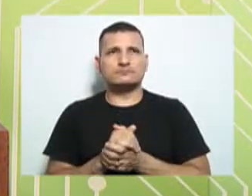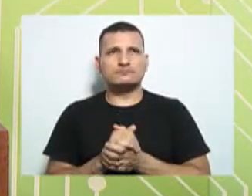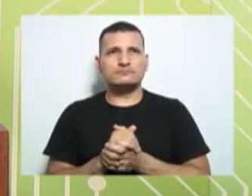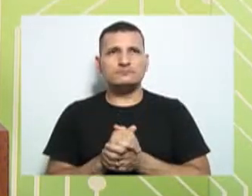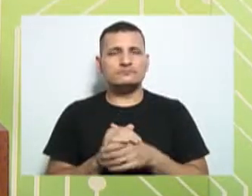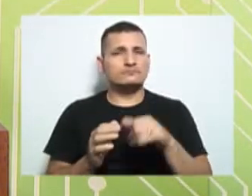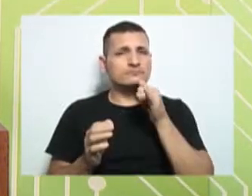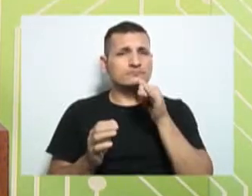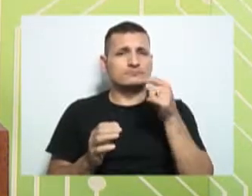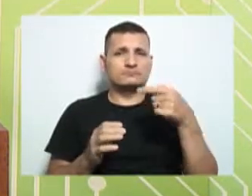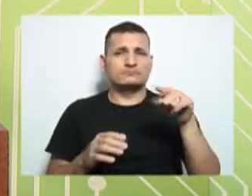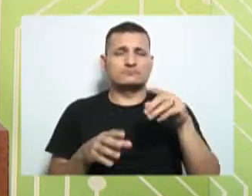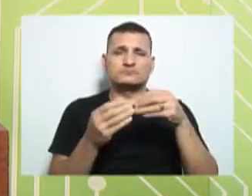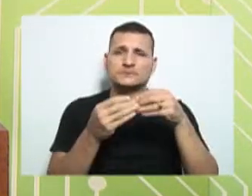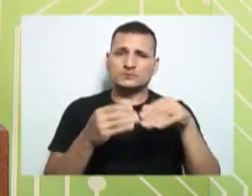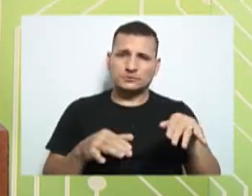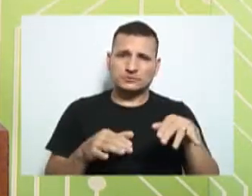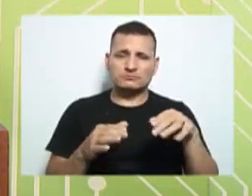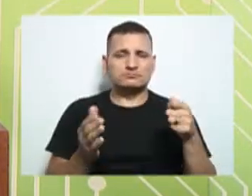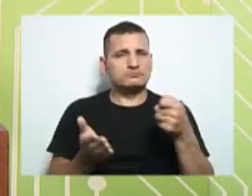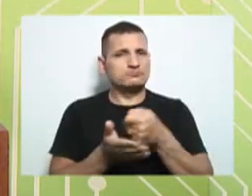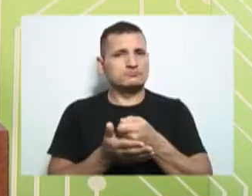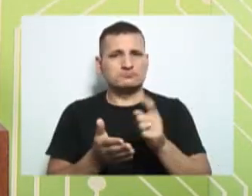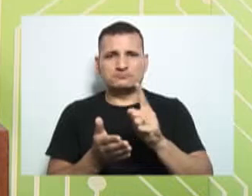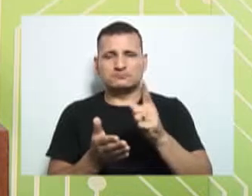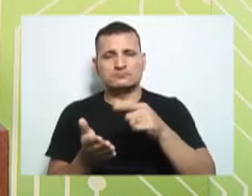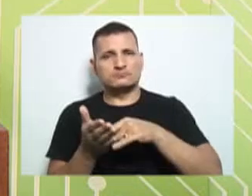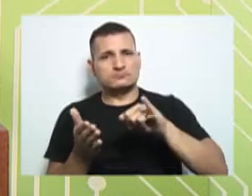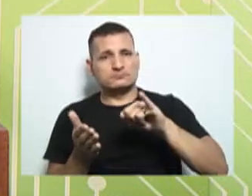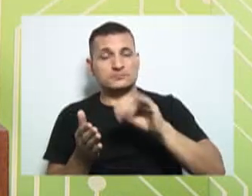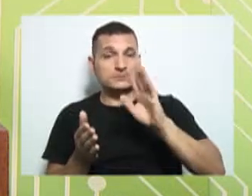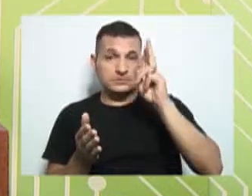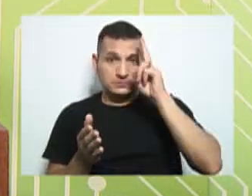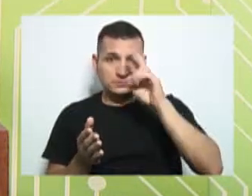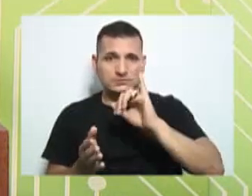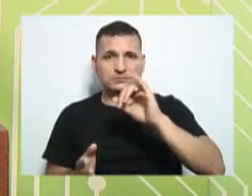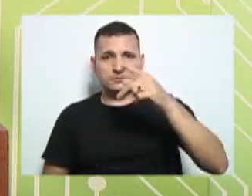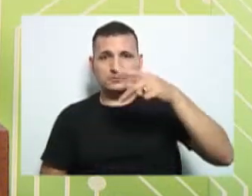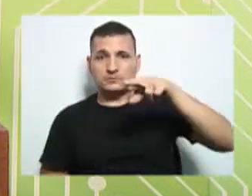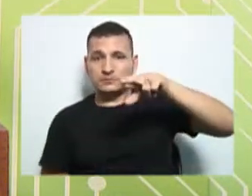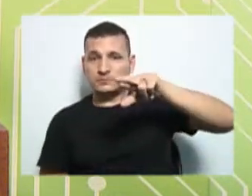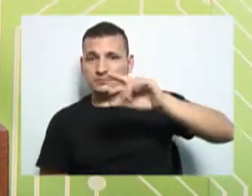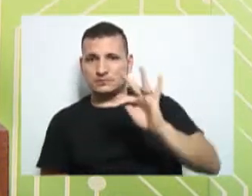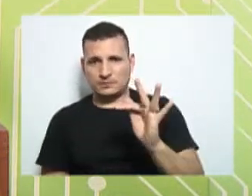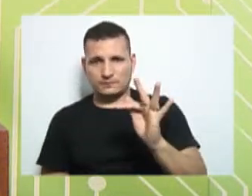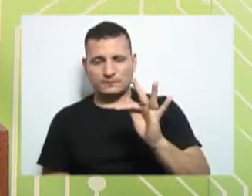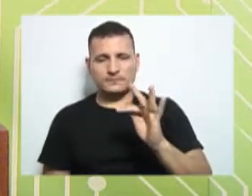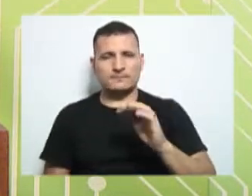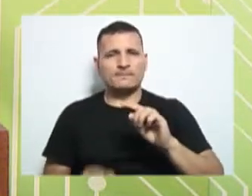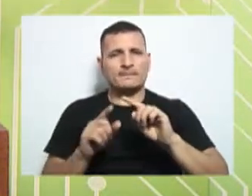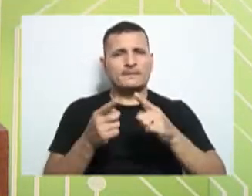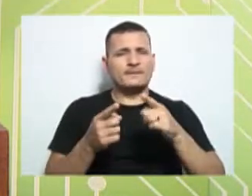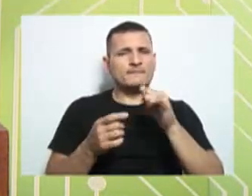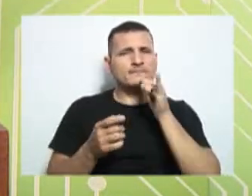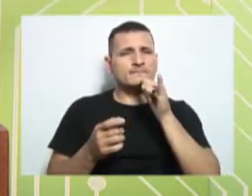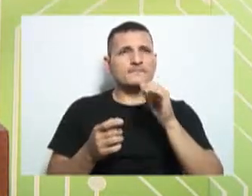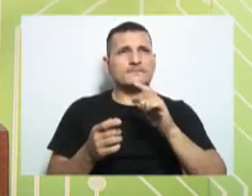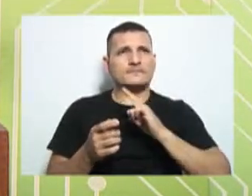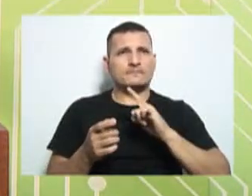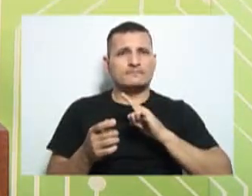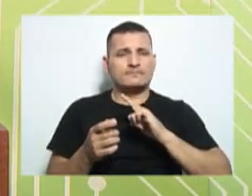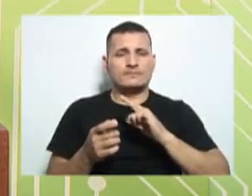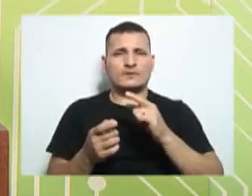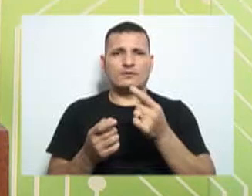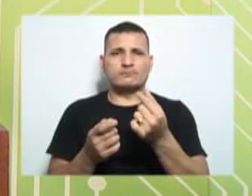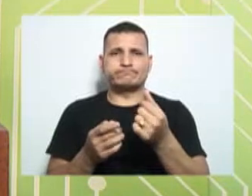vocês tiverem prejuízo, não irá pagar imposto de renda, lembrando, imposto de renda. Mas se naquela, vamos dizer que teve um lucro, que no caso